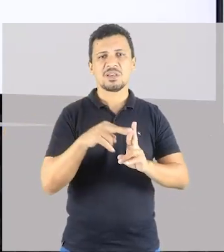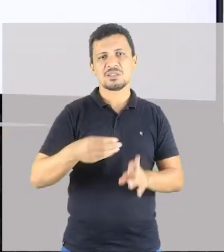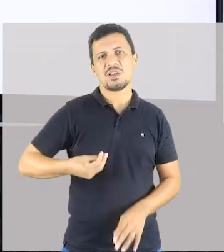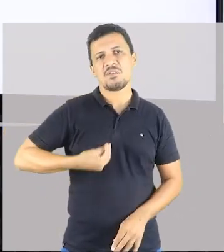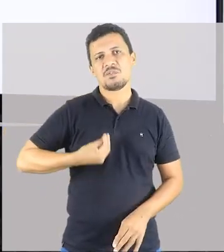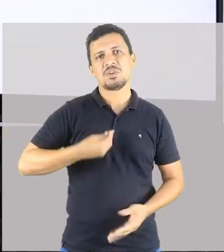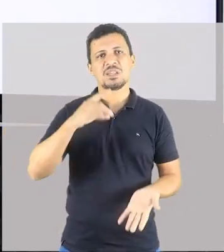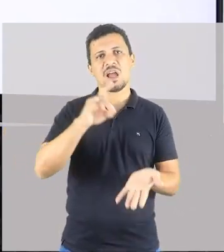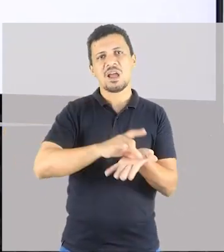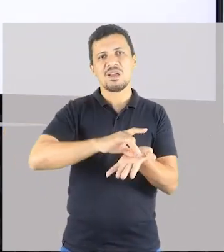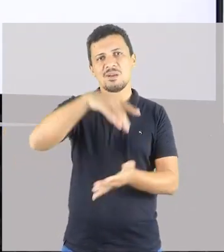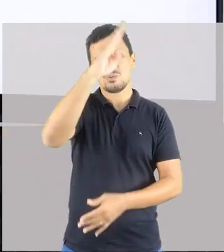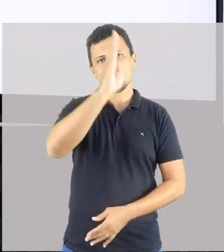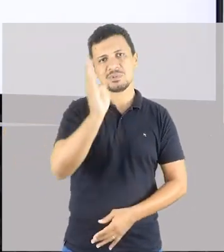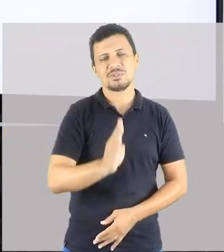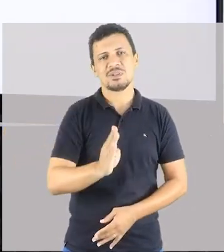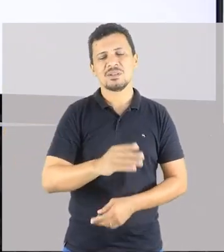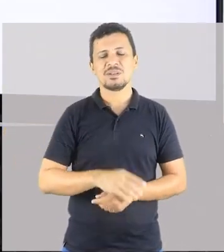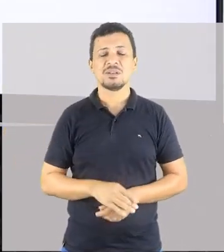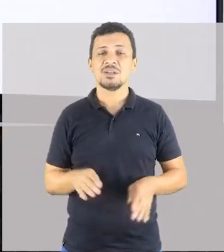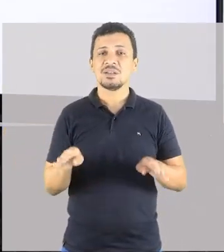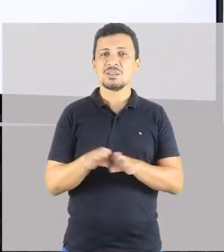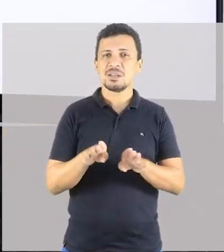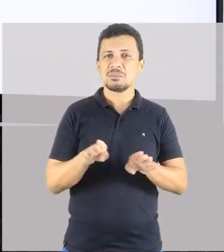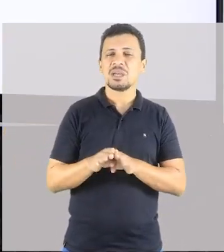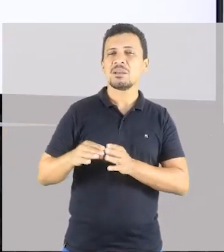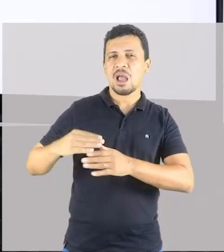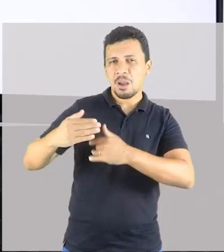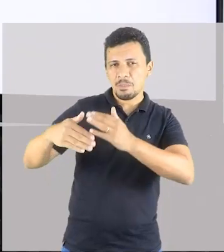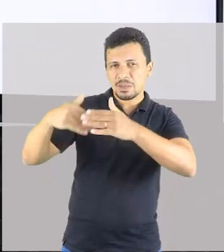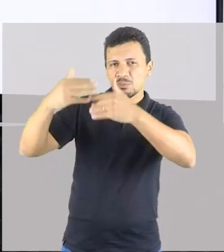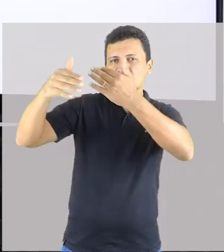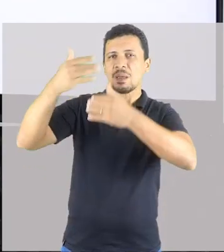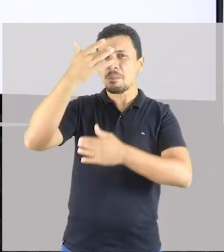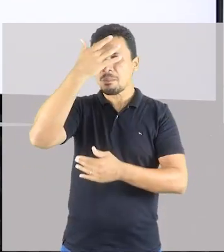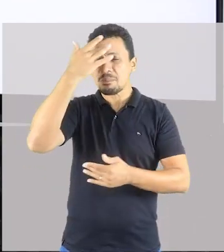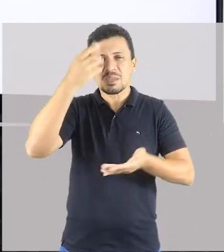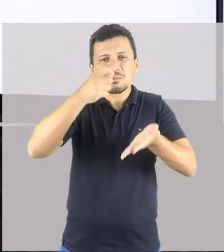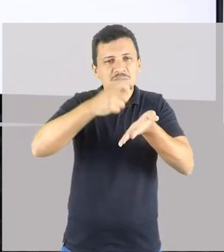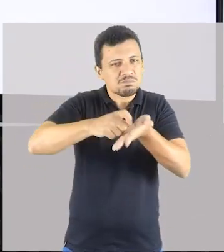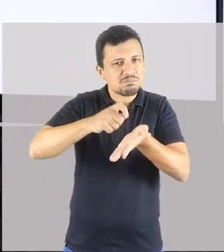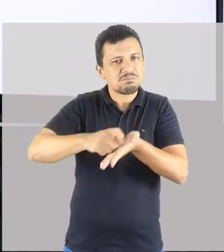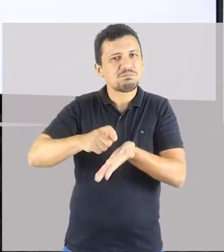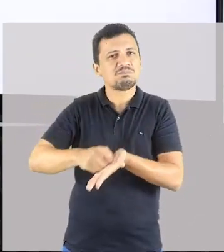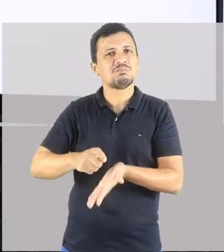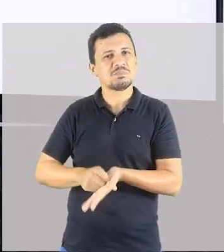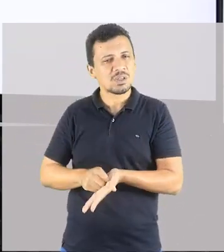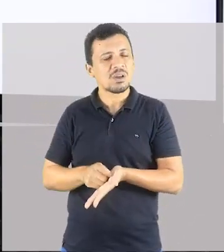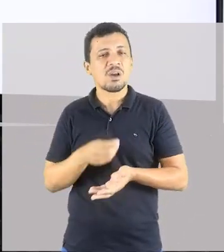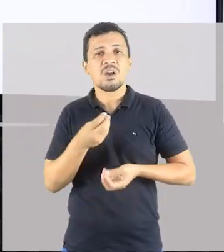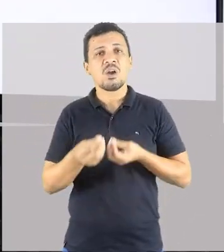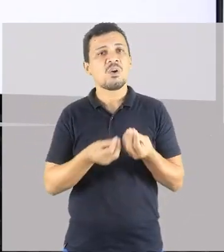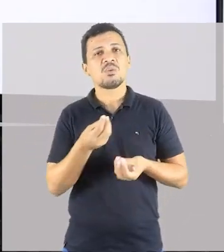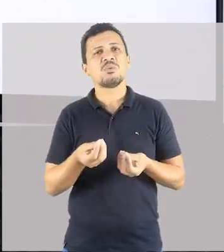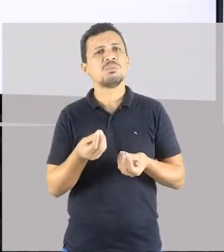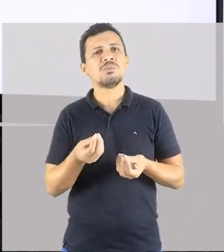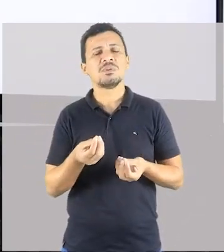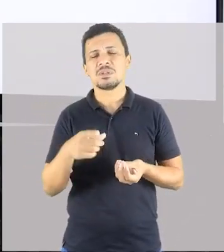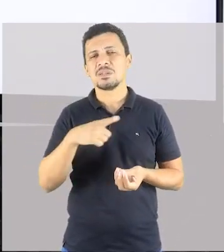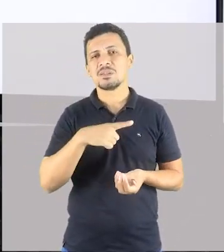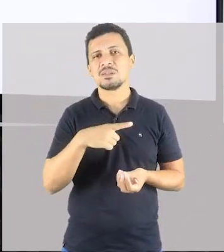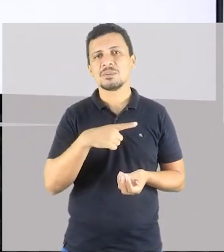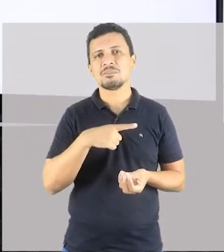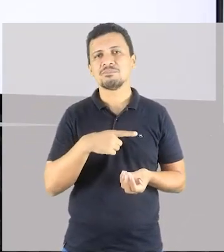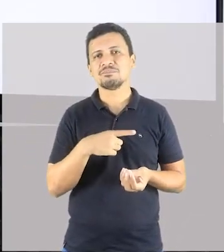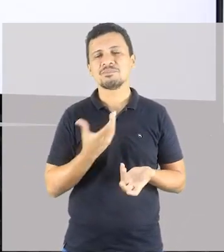realidade brasileira, tá? Ocorre o amadurecimento dos autores, esse amadurecimento no sentido, basicamente